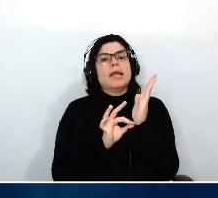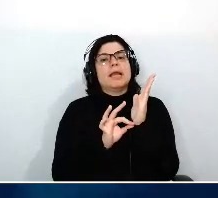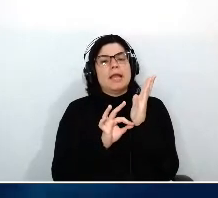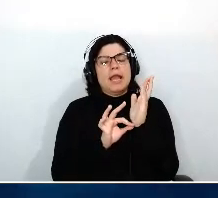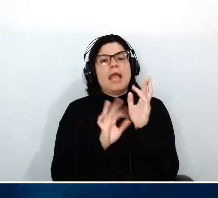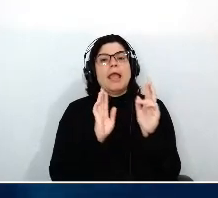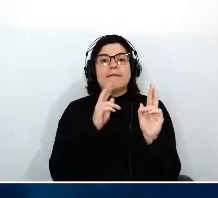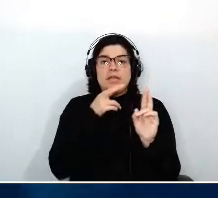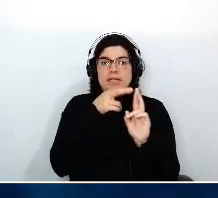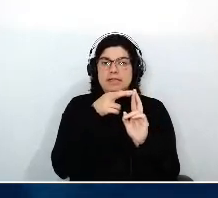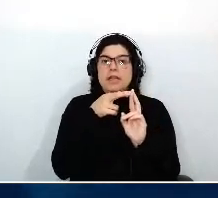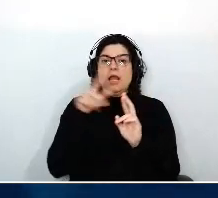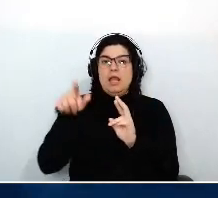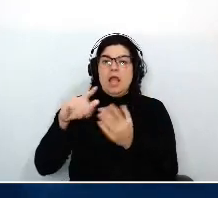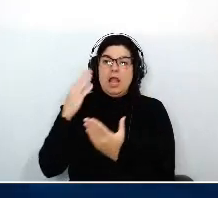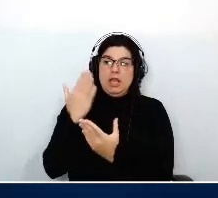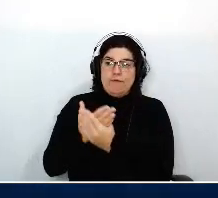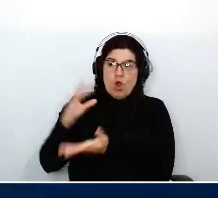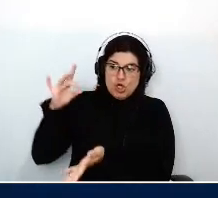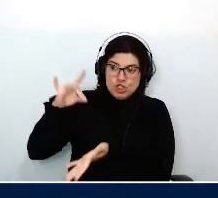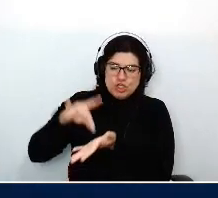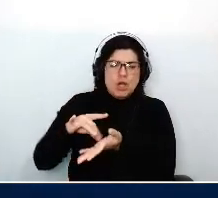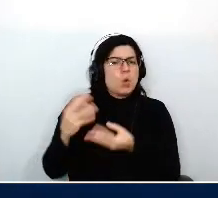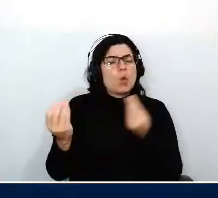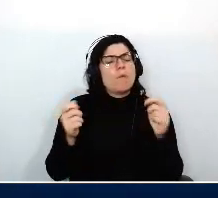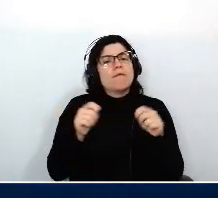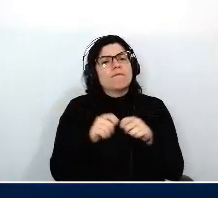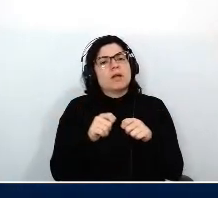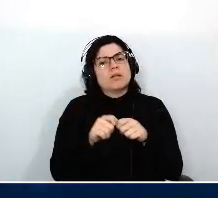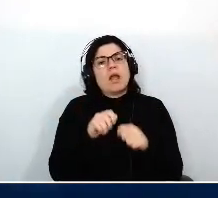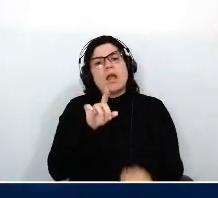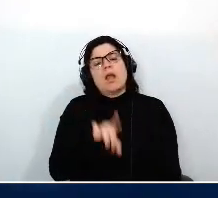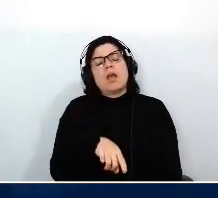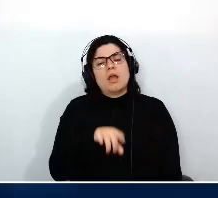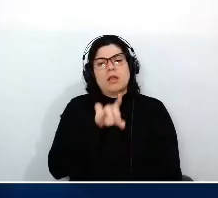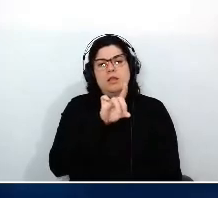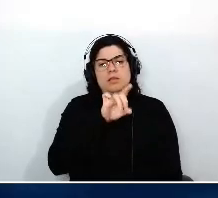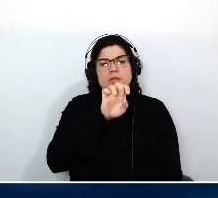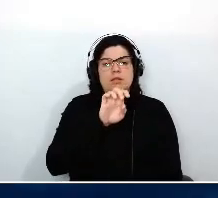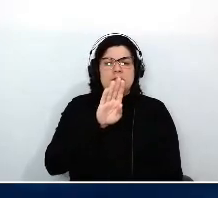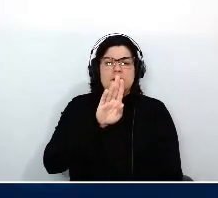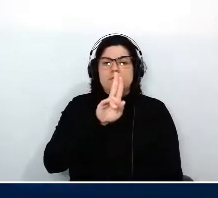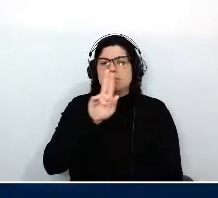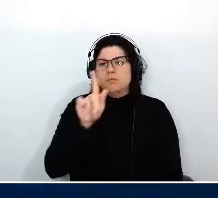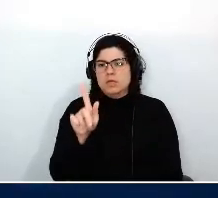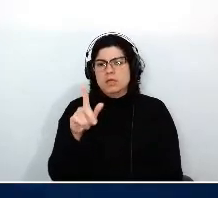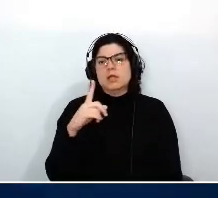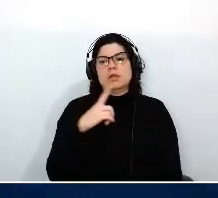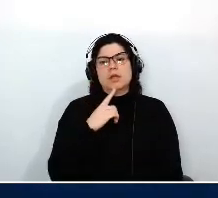originais. E aí eu queria saber como é que fica essa questão do debug, se você consegue ter algum source map para você